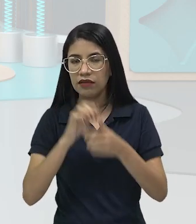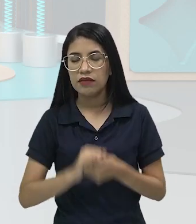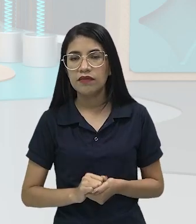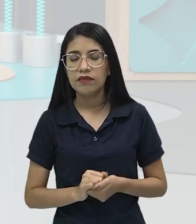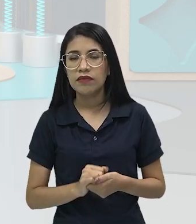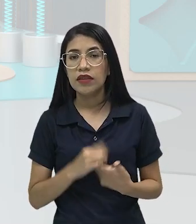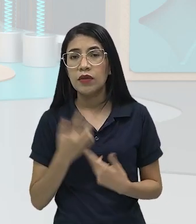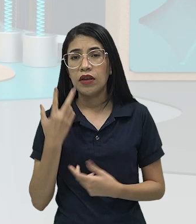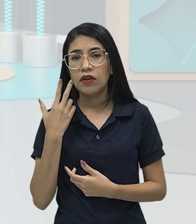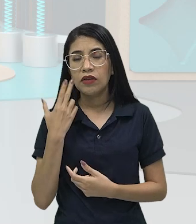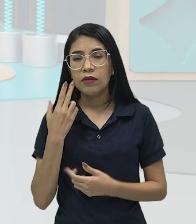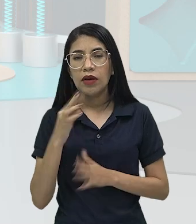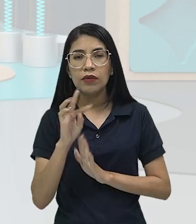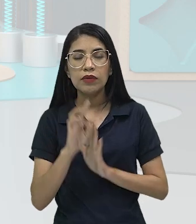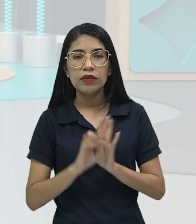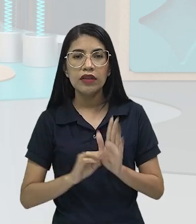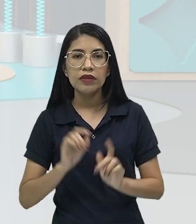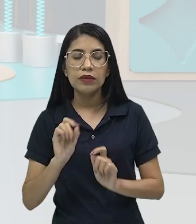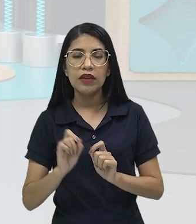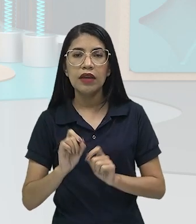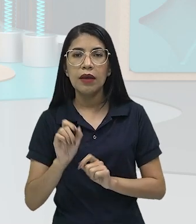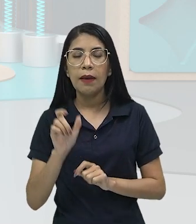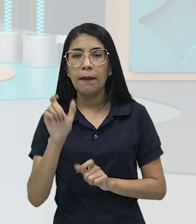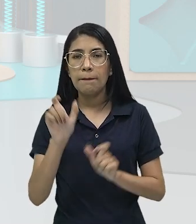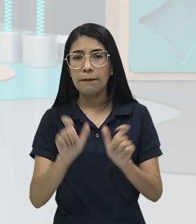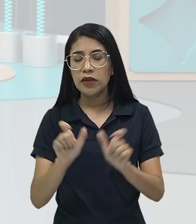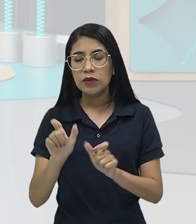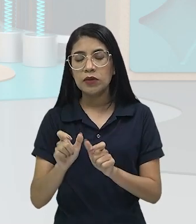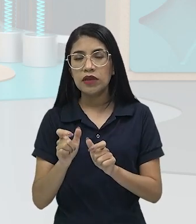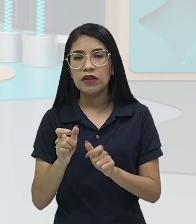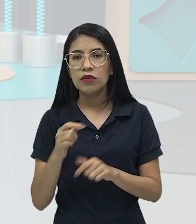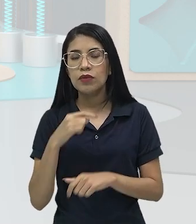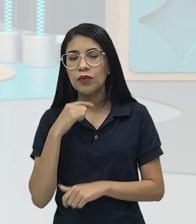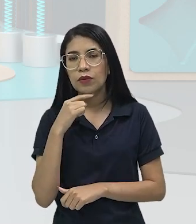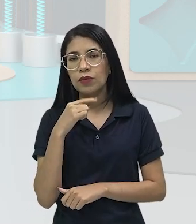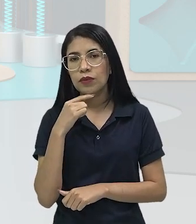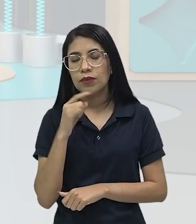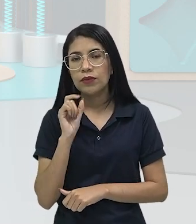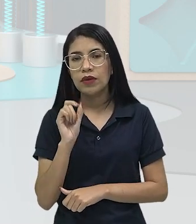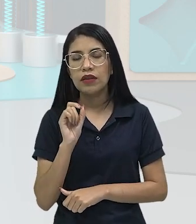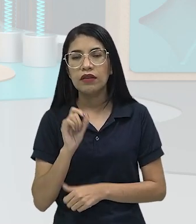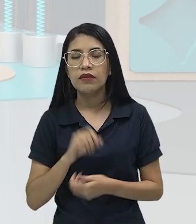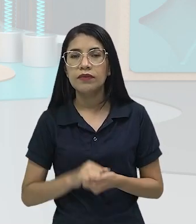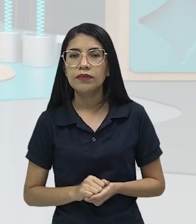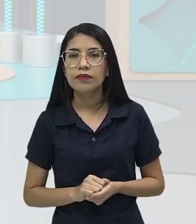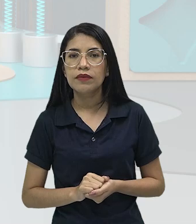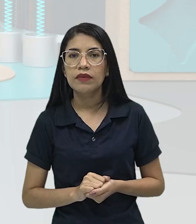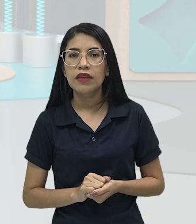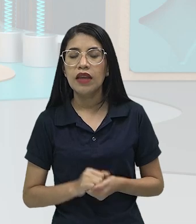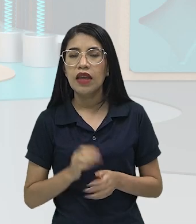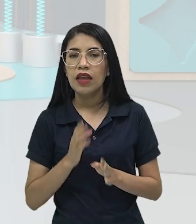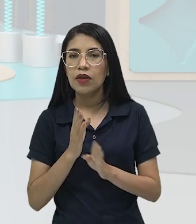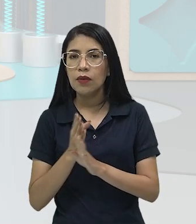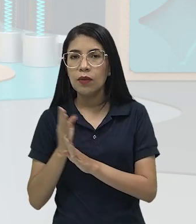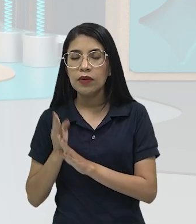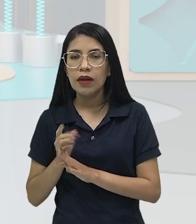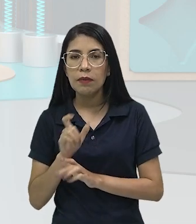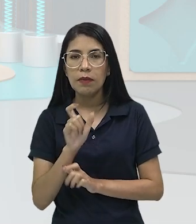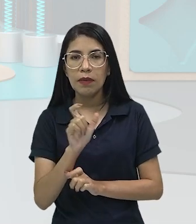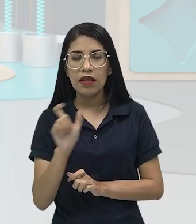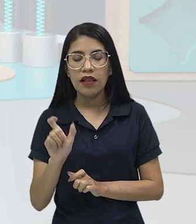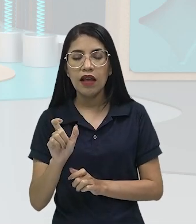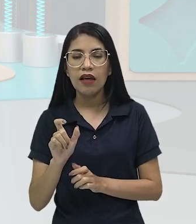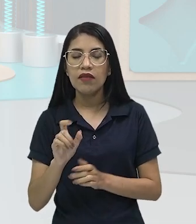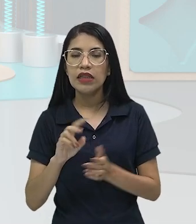muito comum em textos de pessoas que não conseguem buscar palavras idênticas,